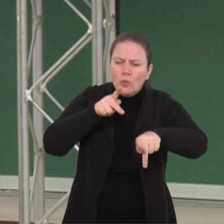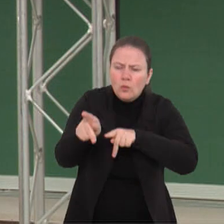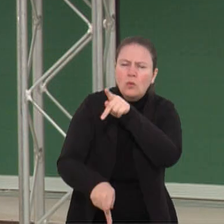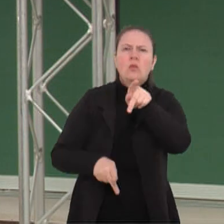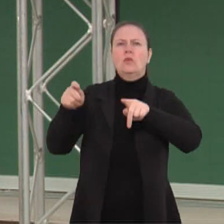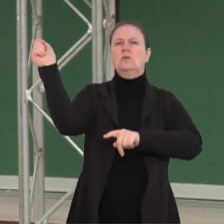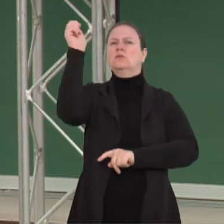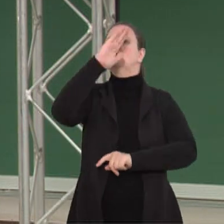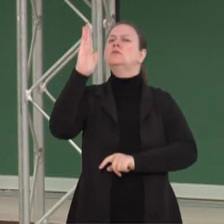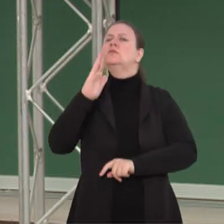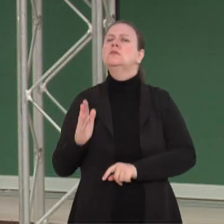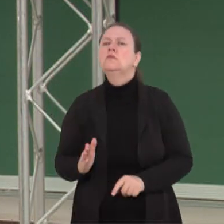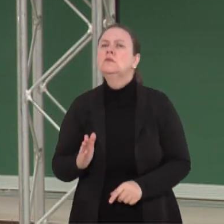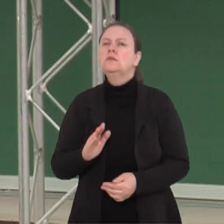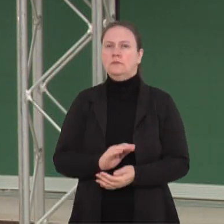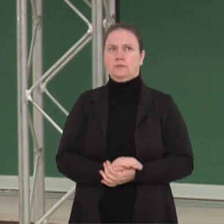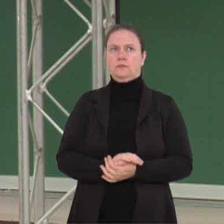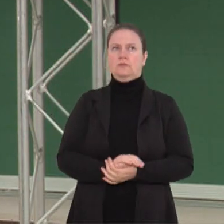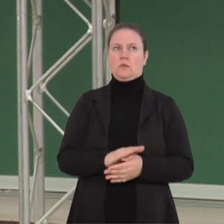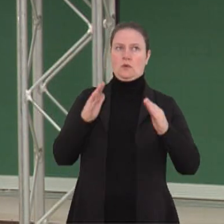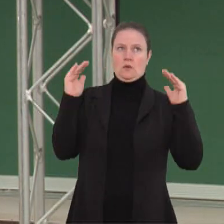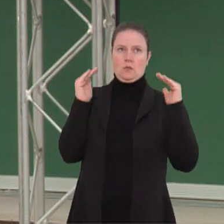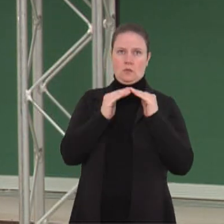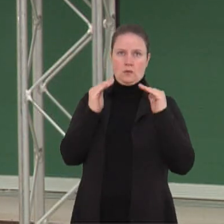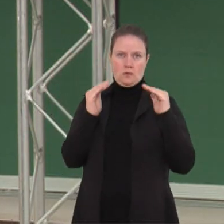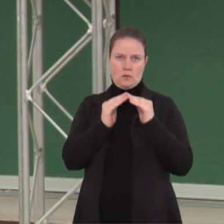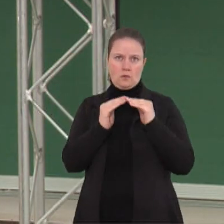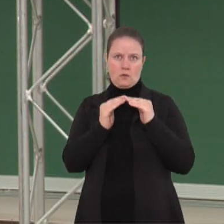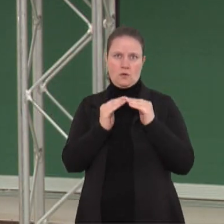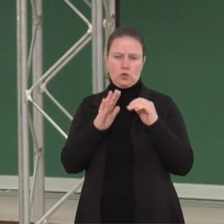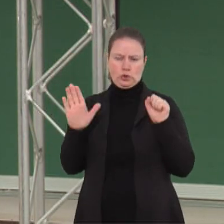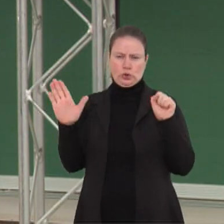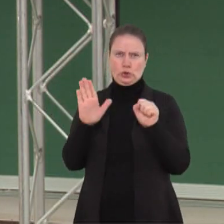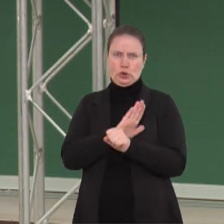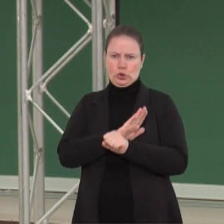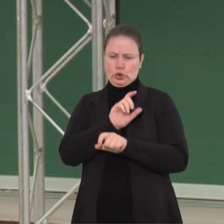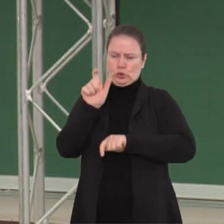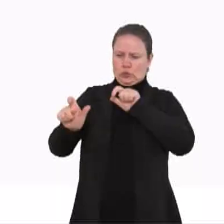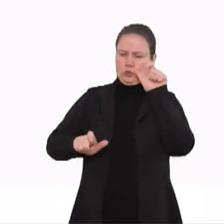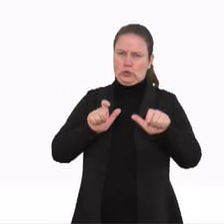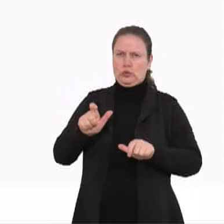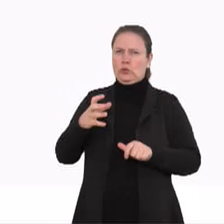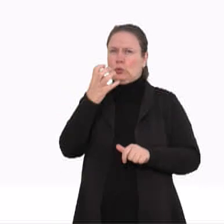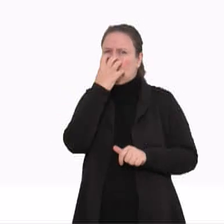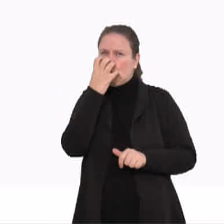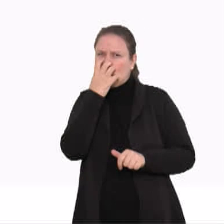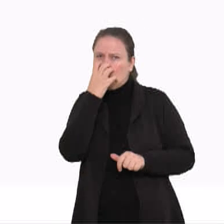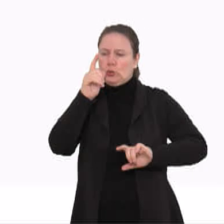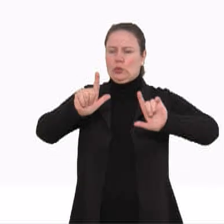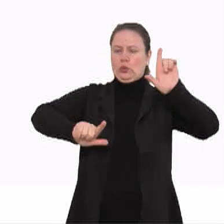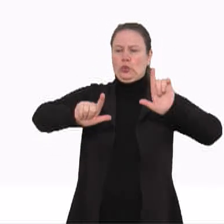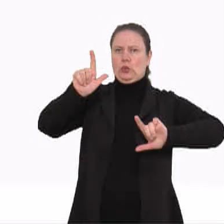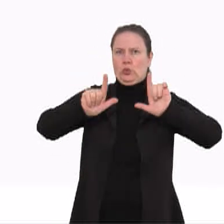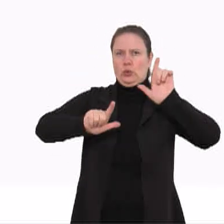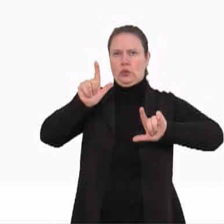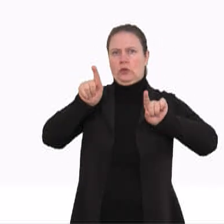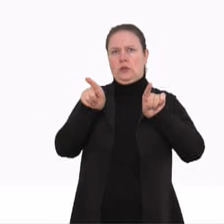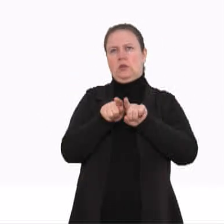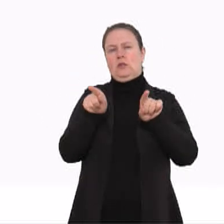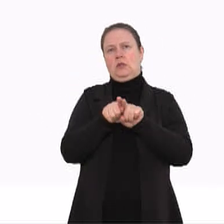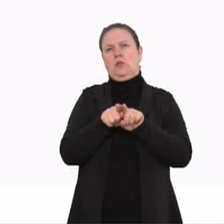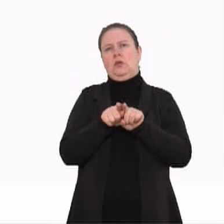brasileiro. Já é uma casa com mais pessoas, tem um cachorrinho ali, uma TV, um pinguim em cima